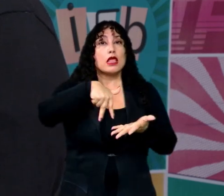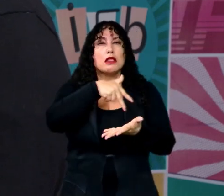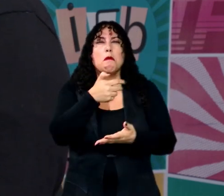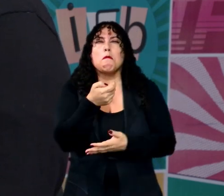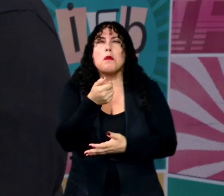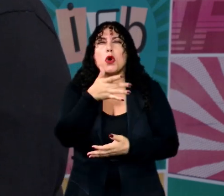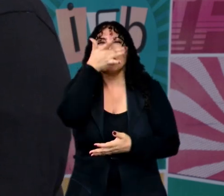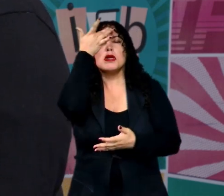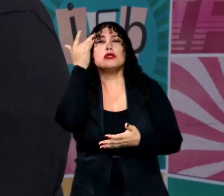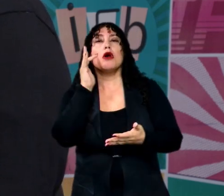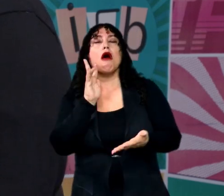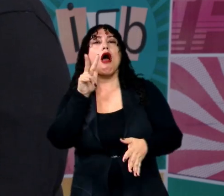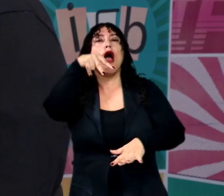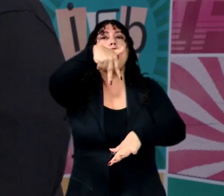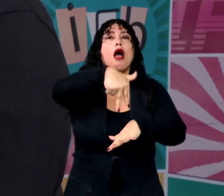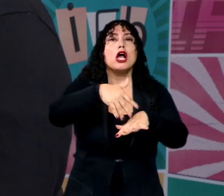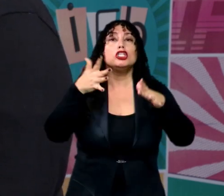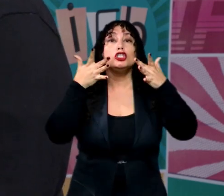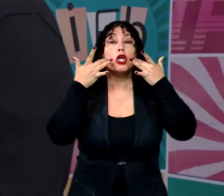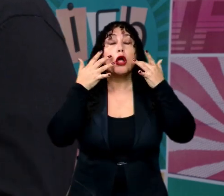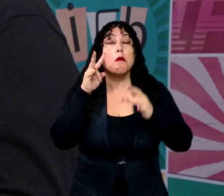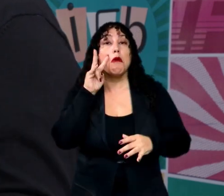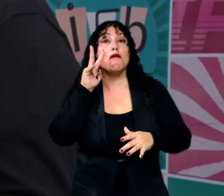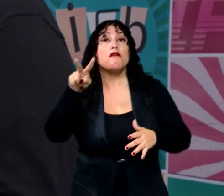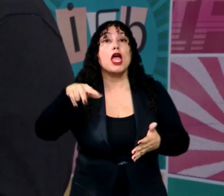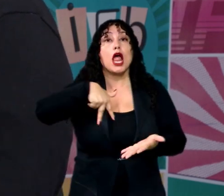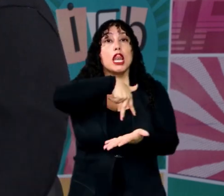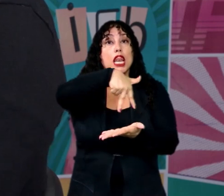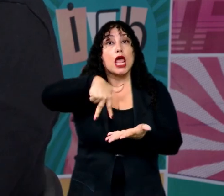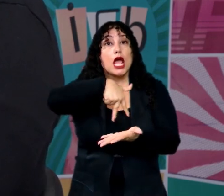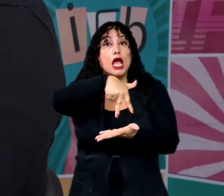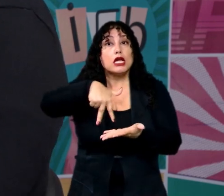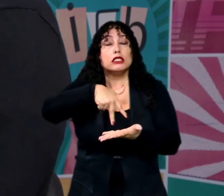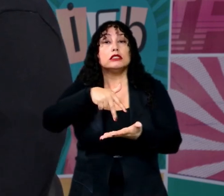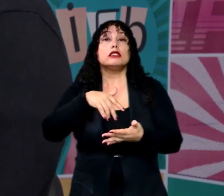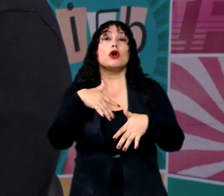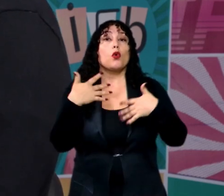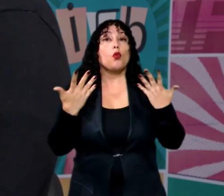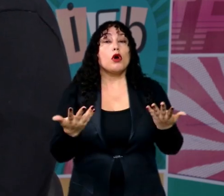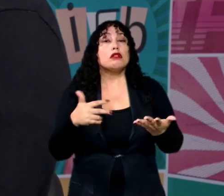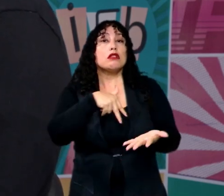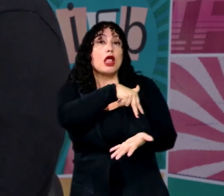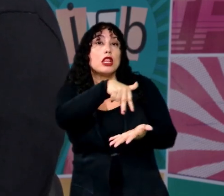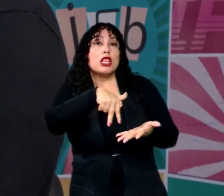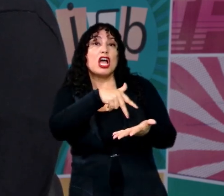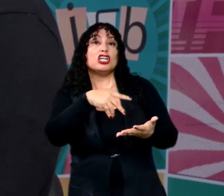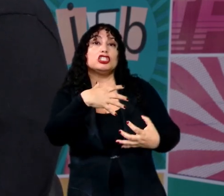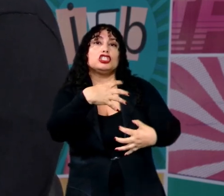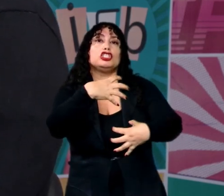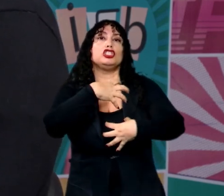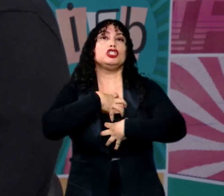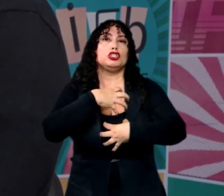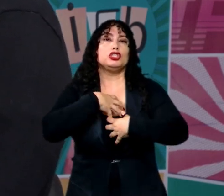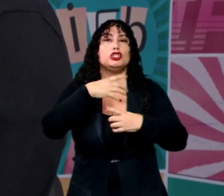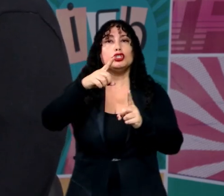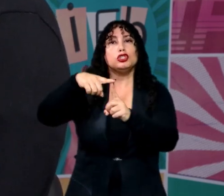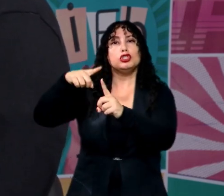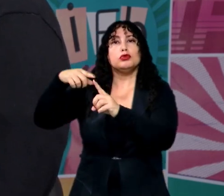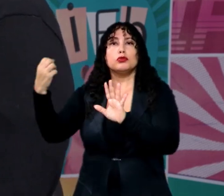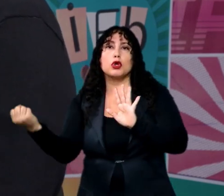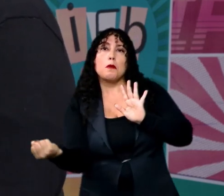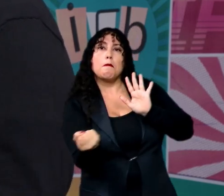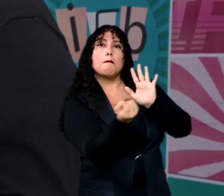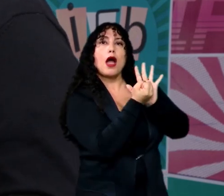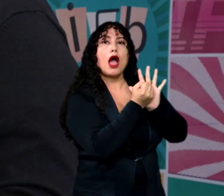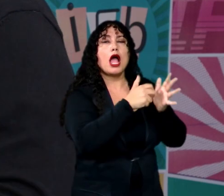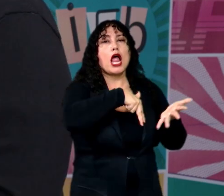pouca gente vai ao teatro ver dança, especialmente quando a dança não é uma dança de estilos mais marcados,